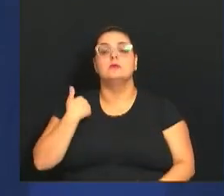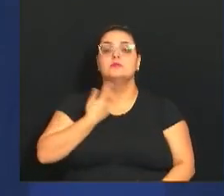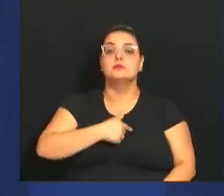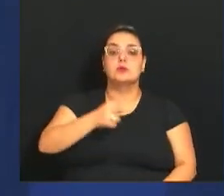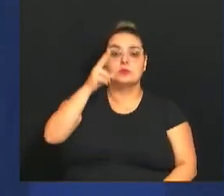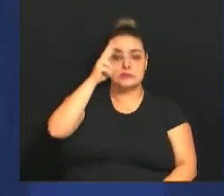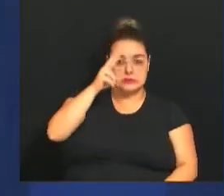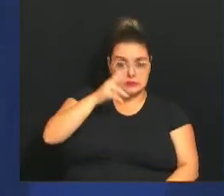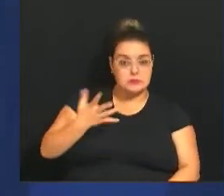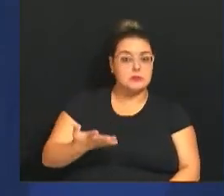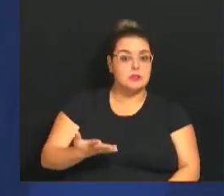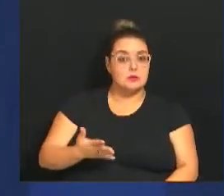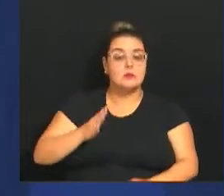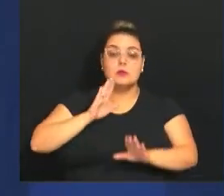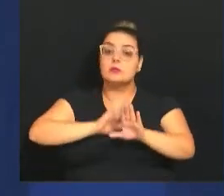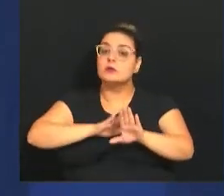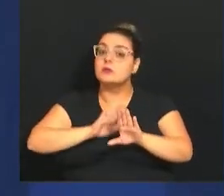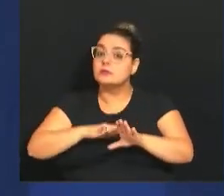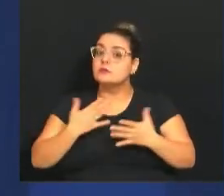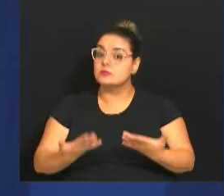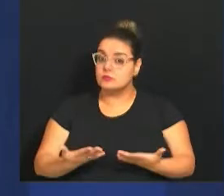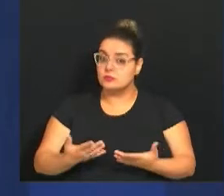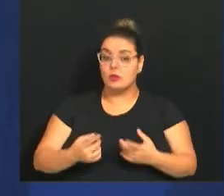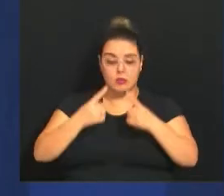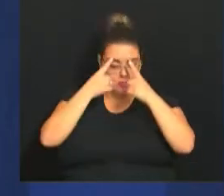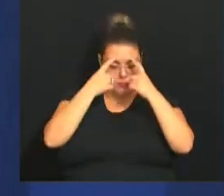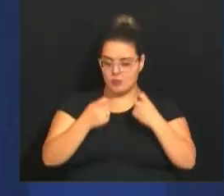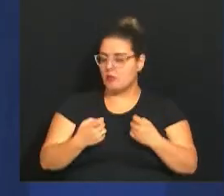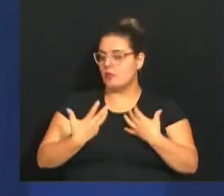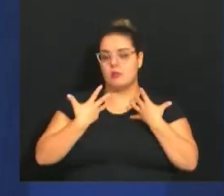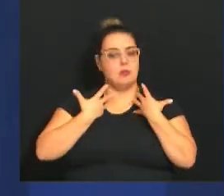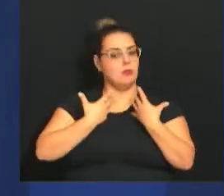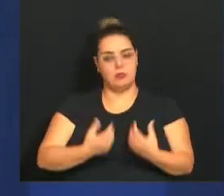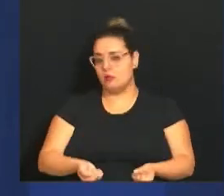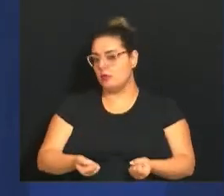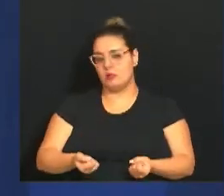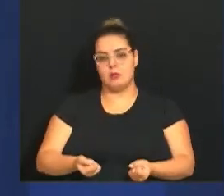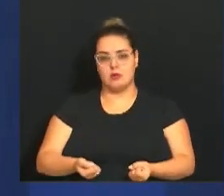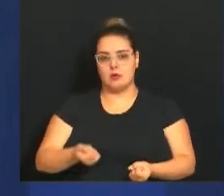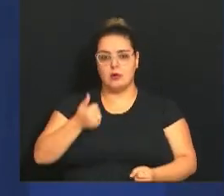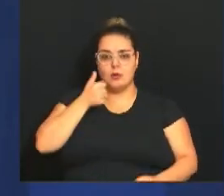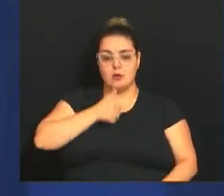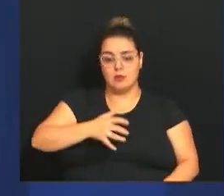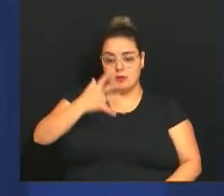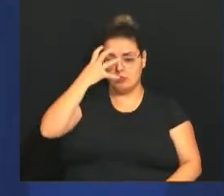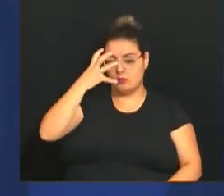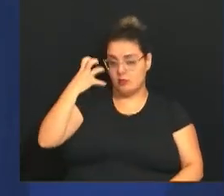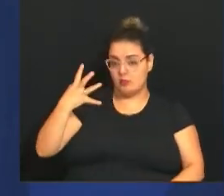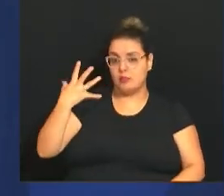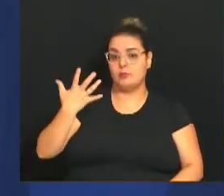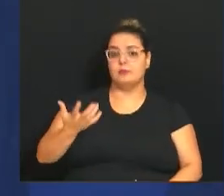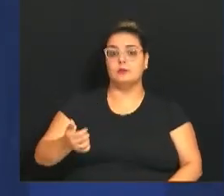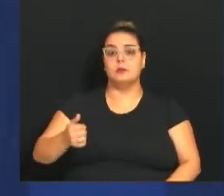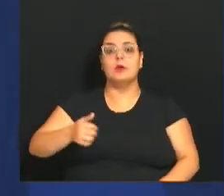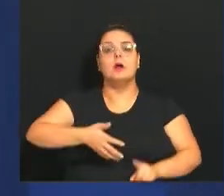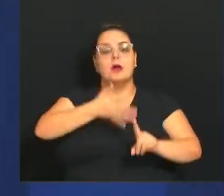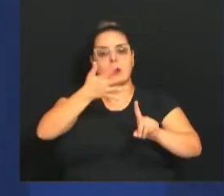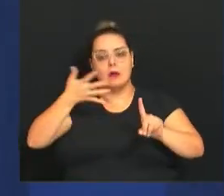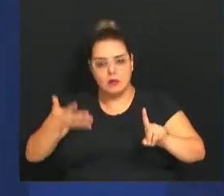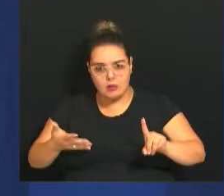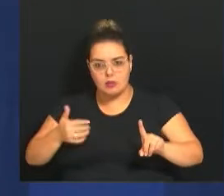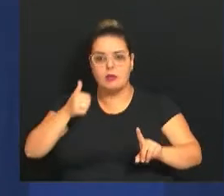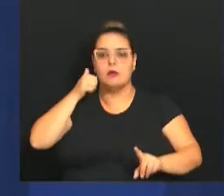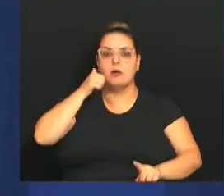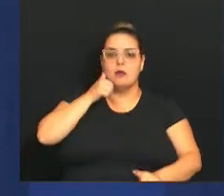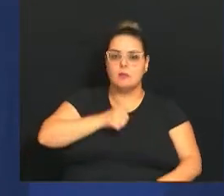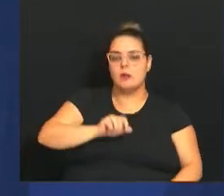que esse tipo de coisa, esse tipo de violência, a gente não vai tolerar. E a Marielle era uma mulher negra, lésbica, da periferia,